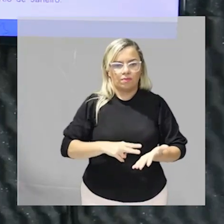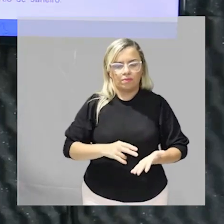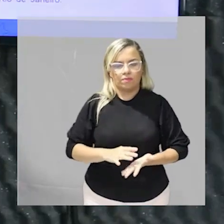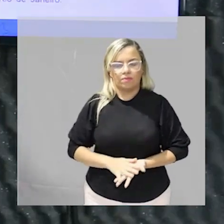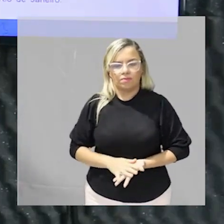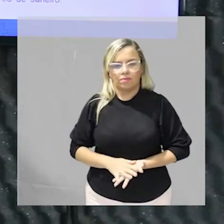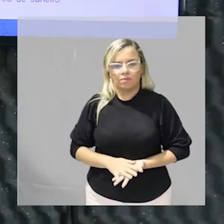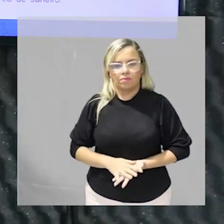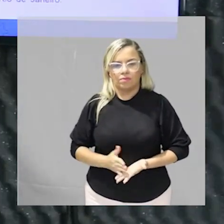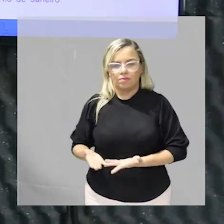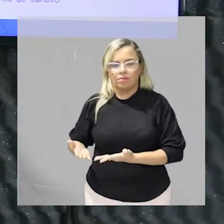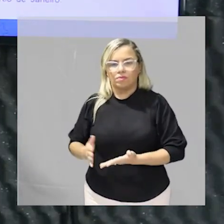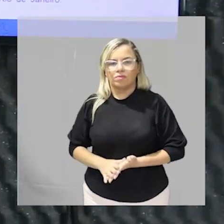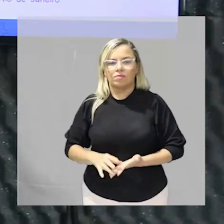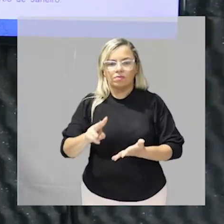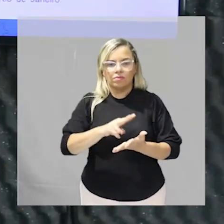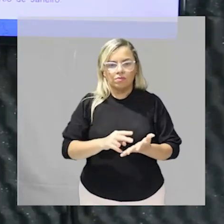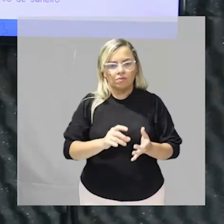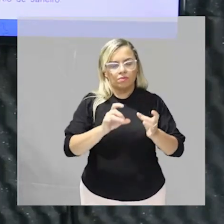Olha o que ele diz.